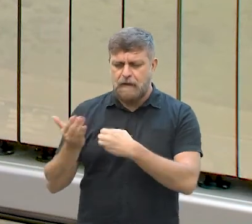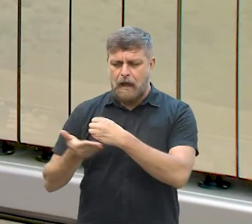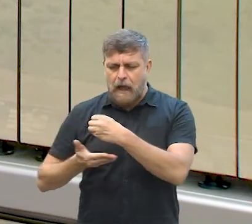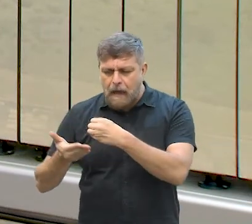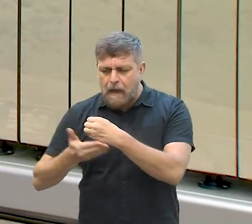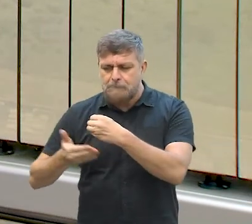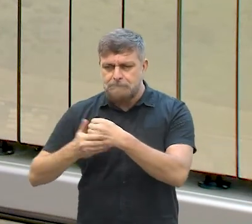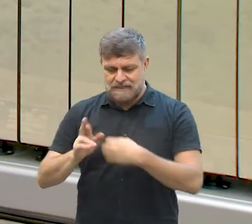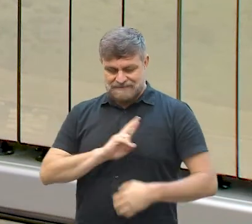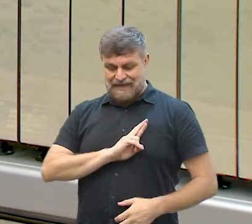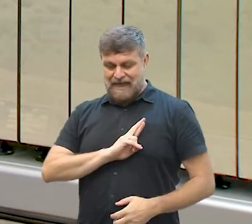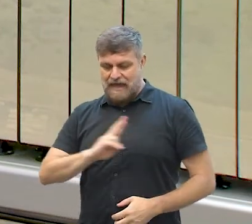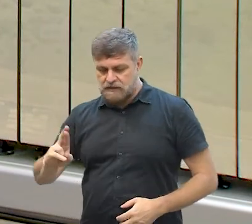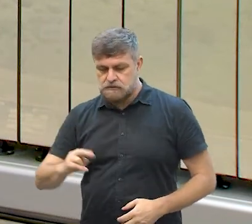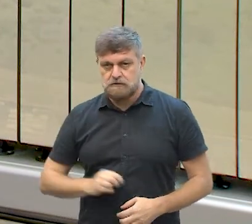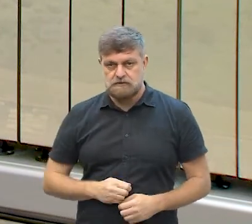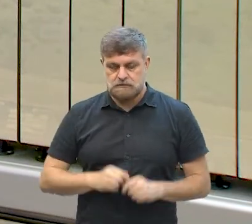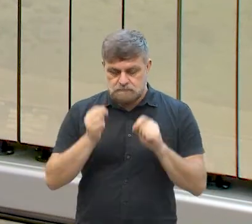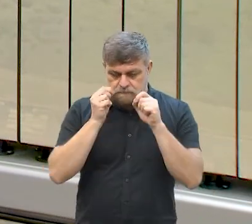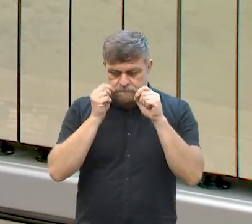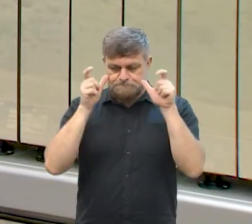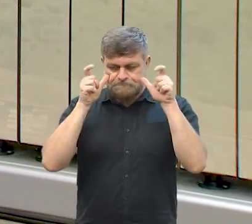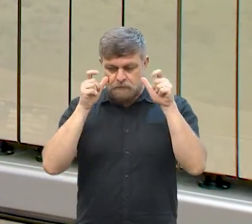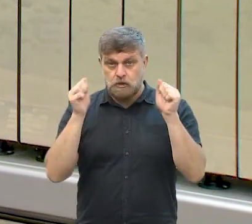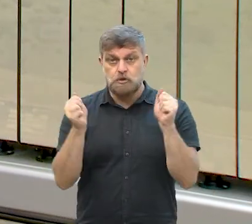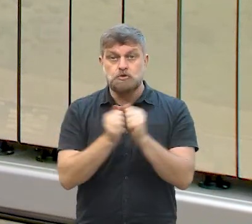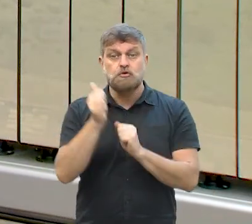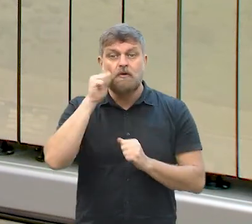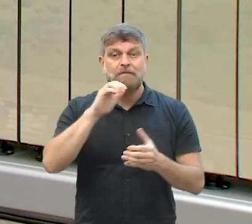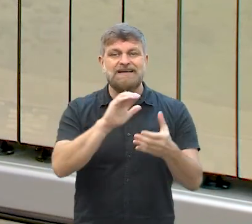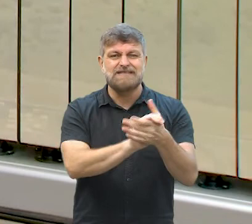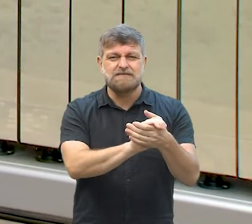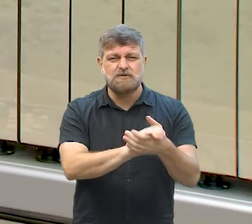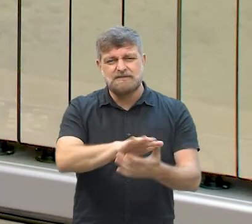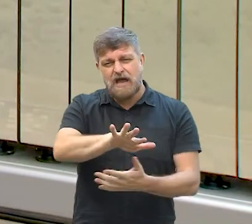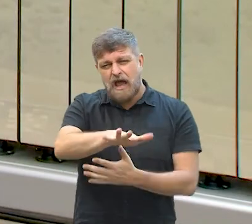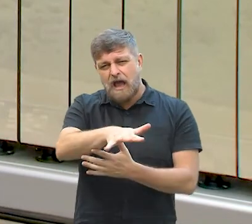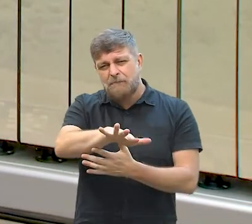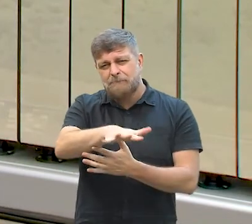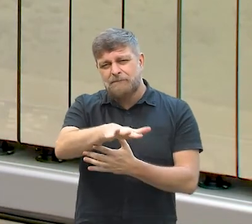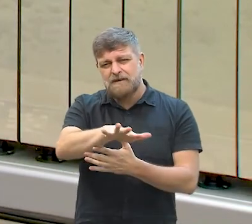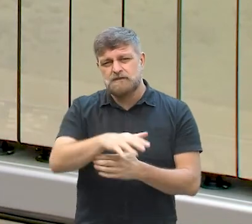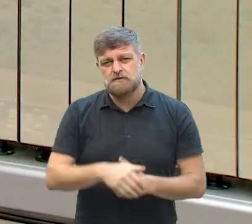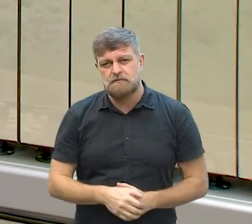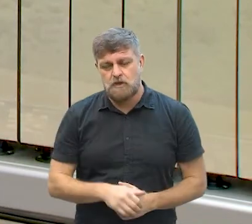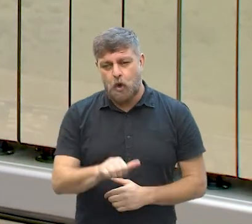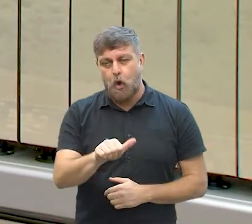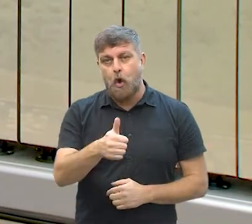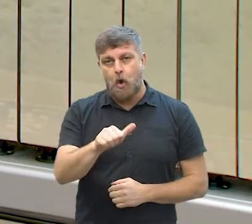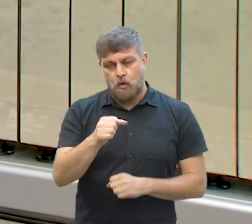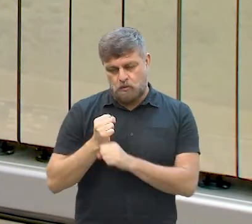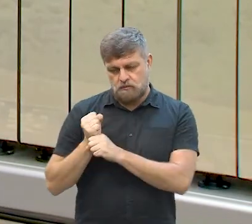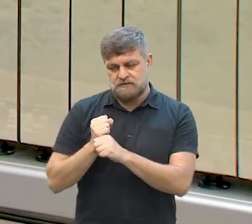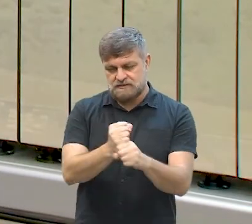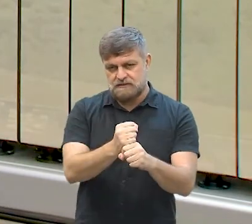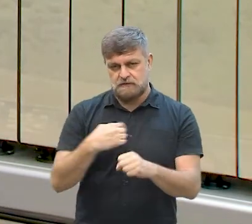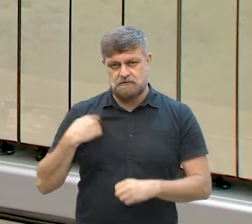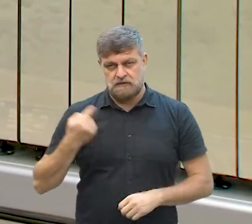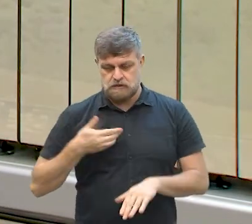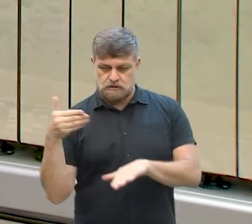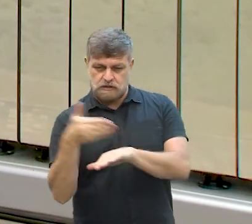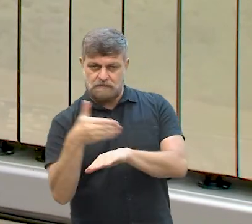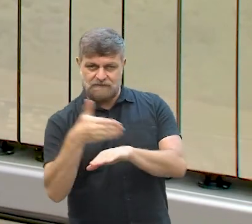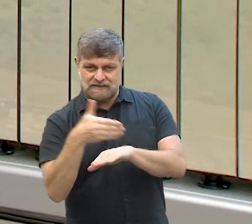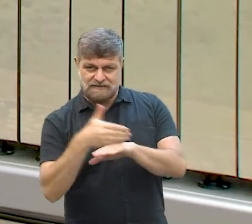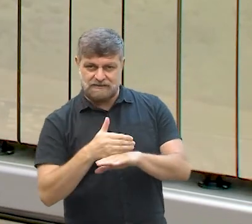dos princípios, sim, mas eu fui despertar para isso juntamente com a minha esposa. há mais ou menos, agora já vamos para 11